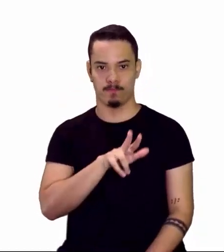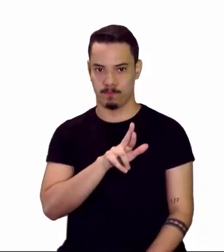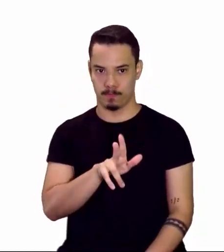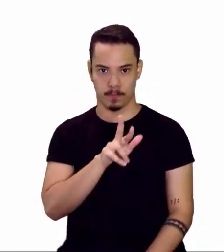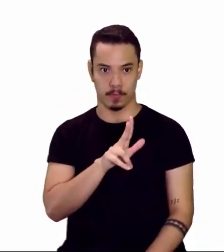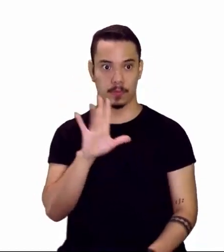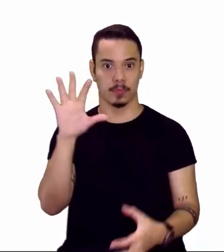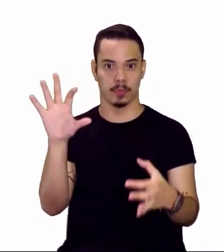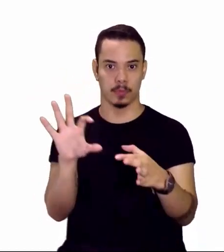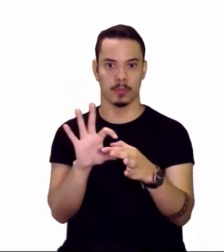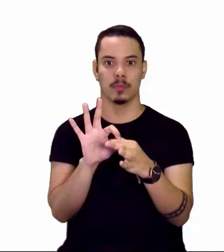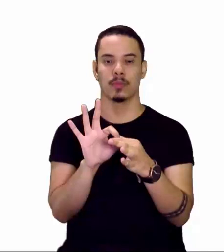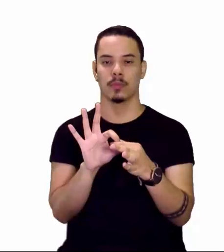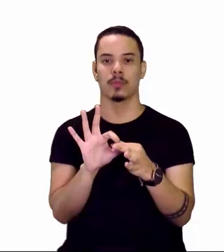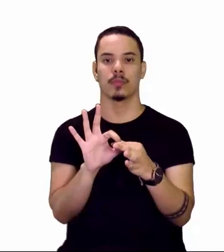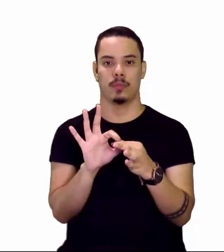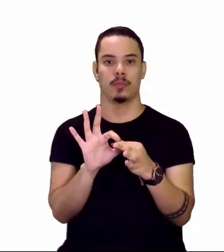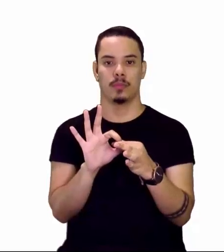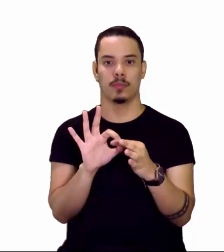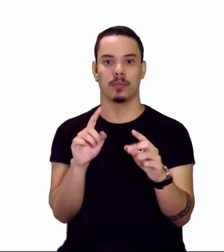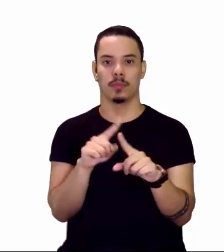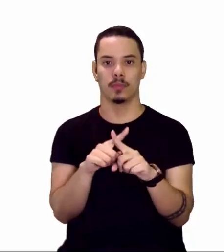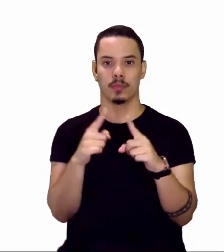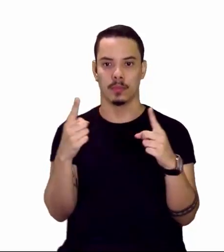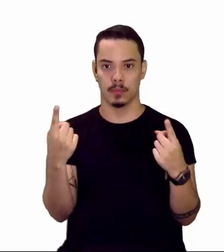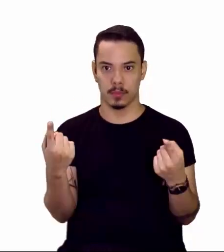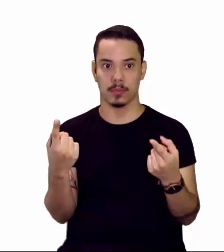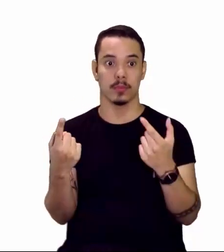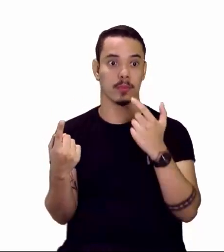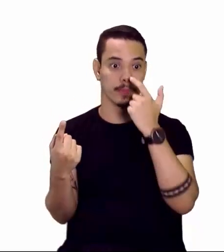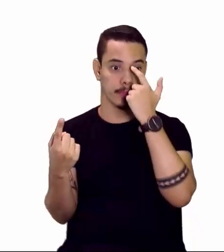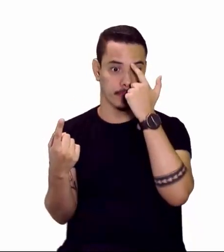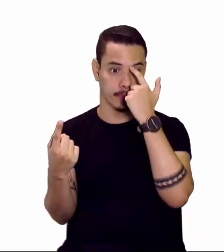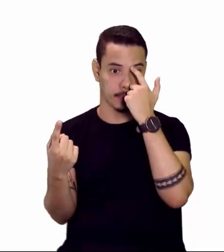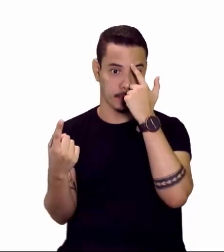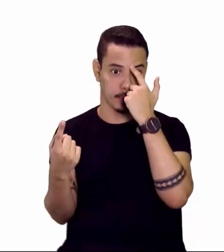se unem, olha só, quando átomos